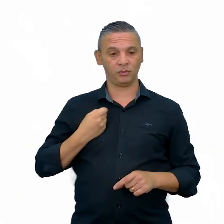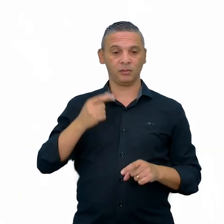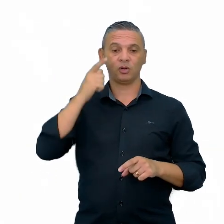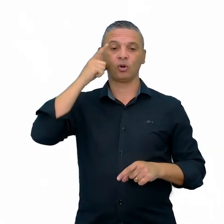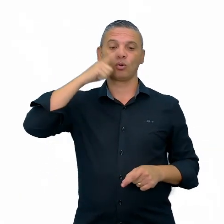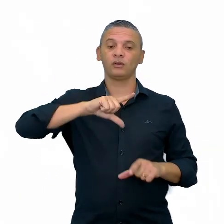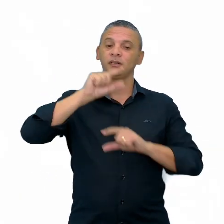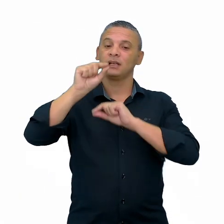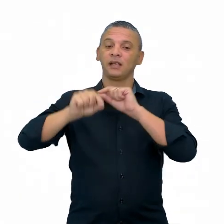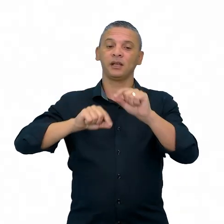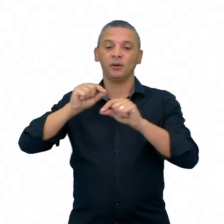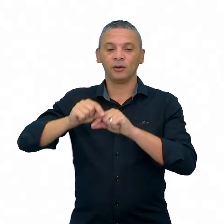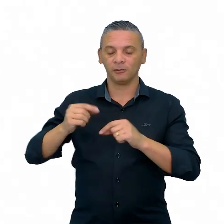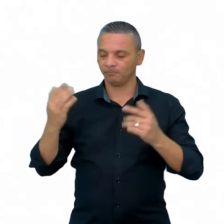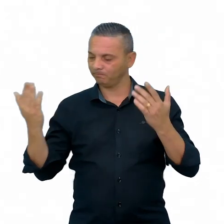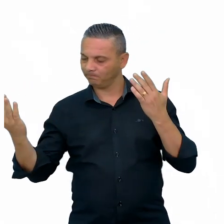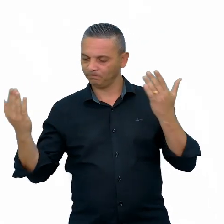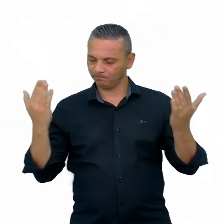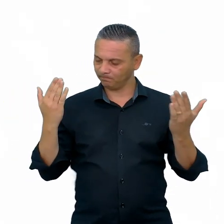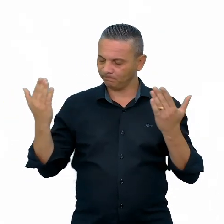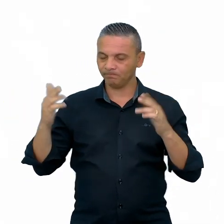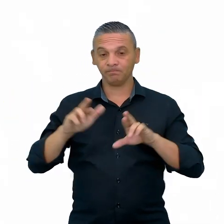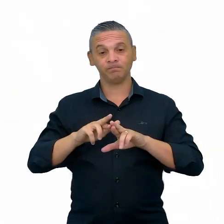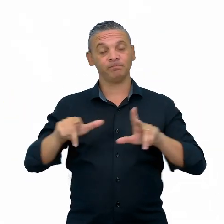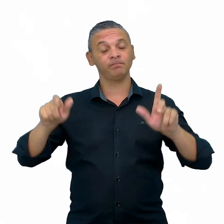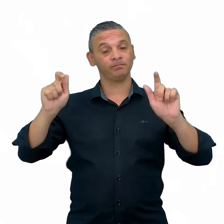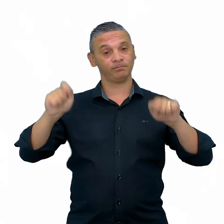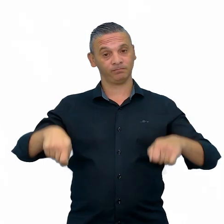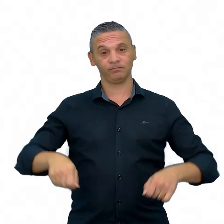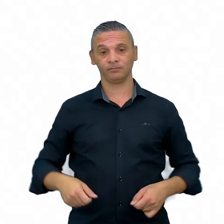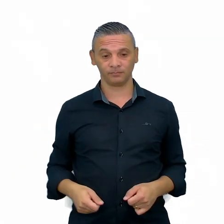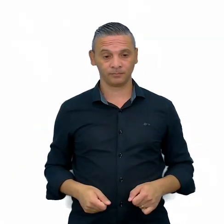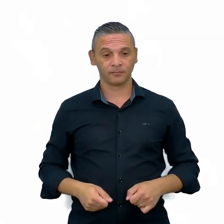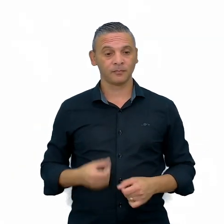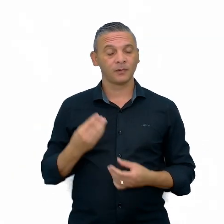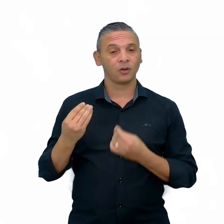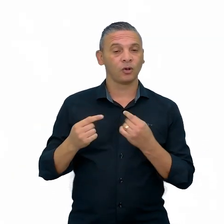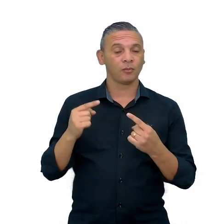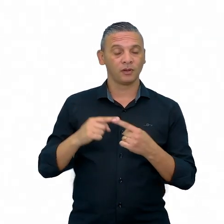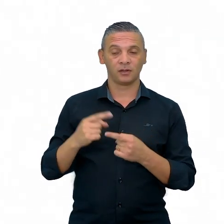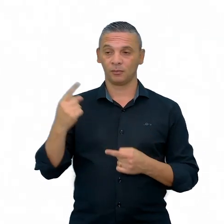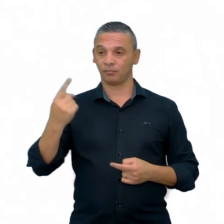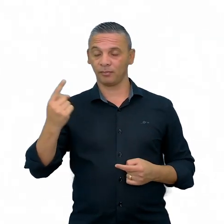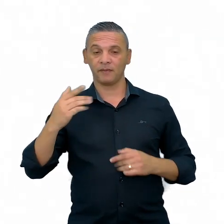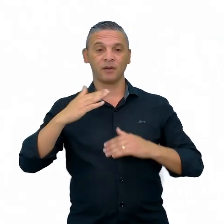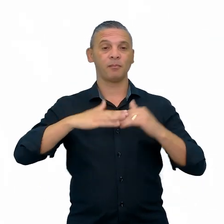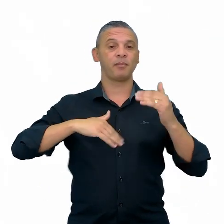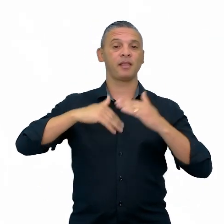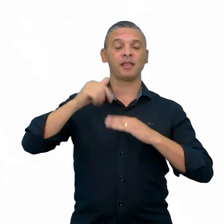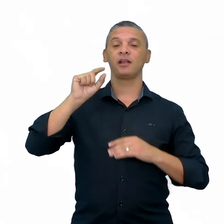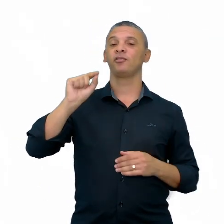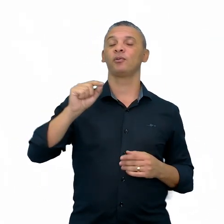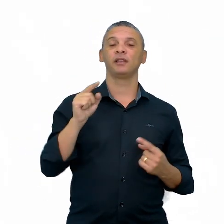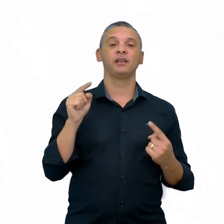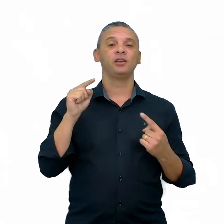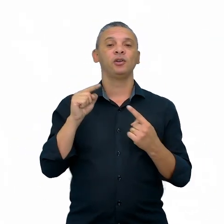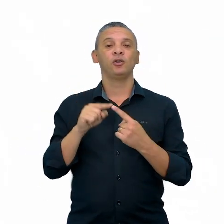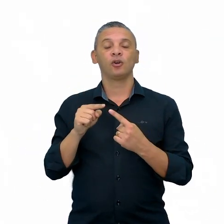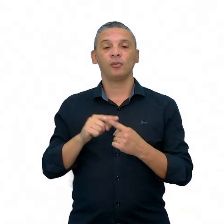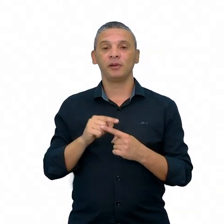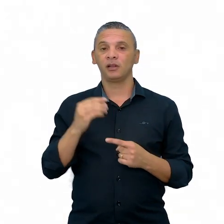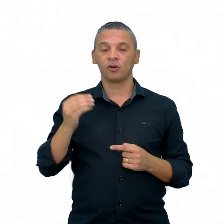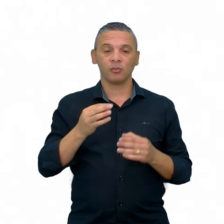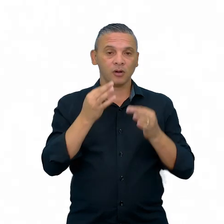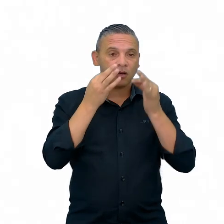conseguir distinguir essas grandezas. Nesse caso, dessa primeira habilidade, envolve muito a velocidade e